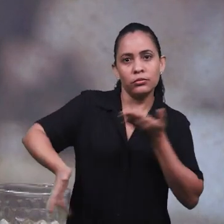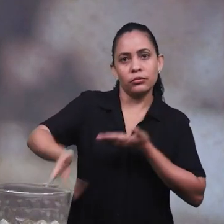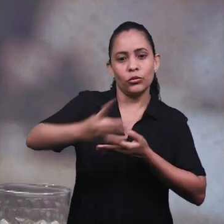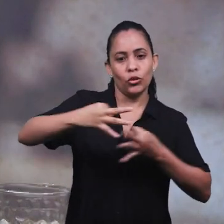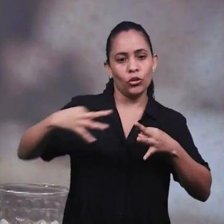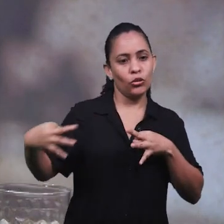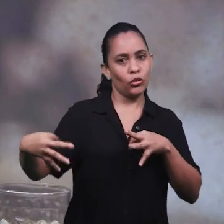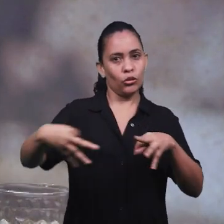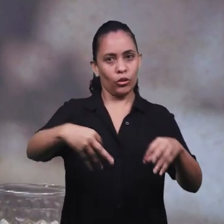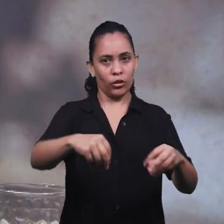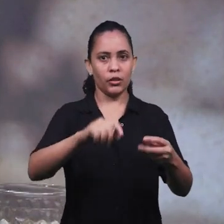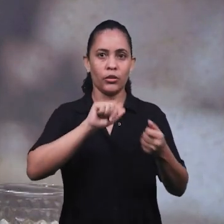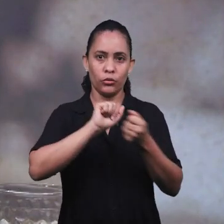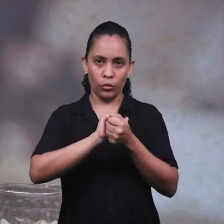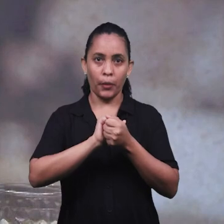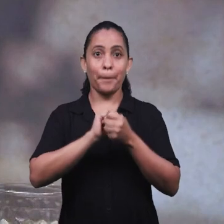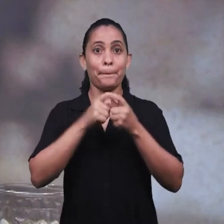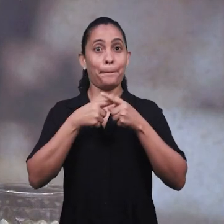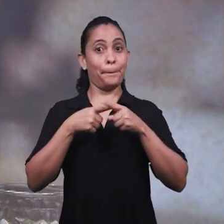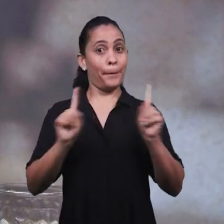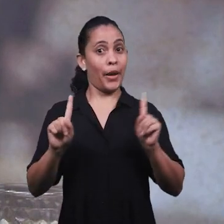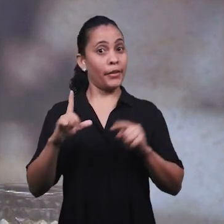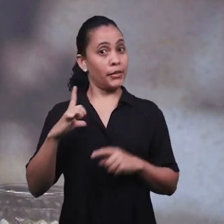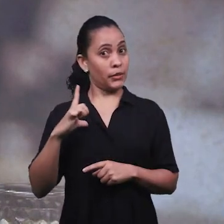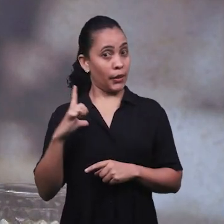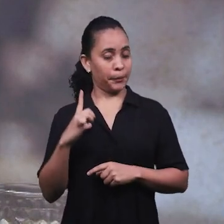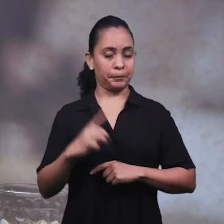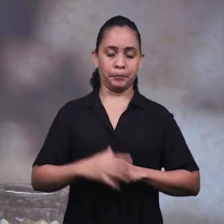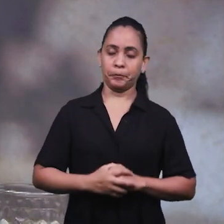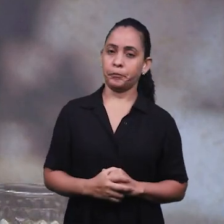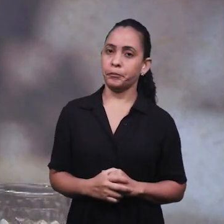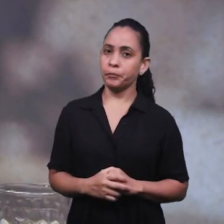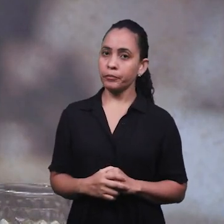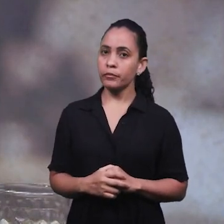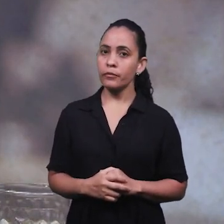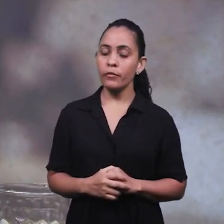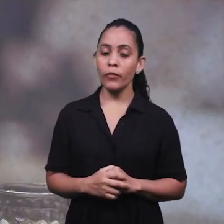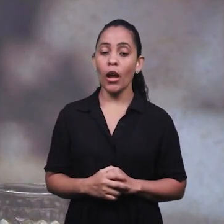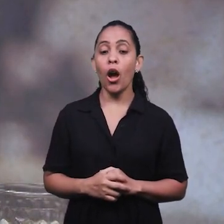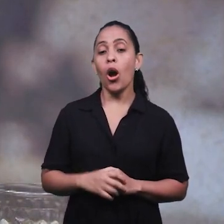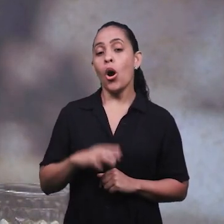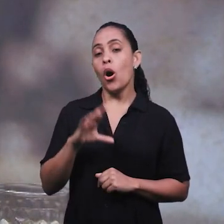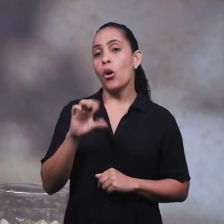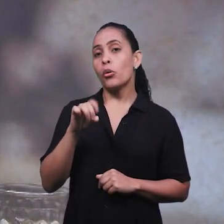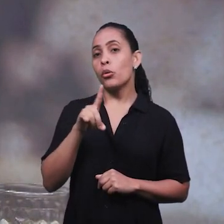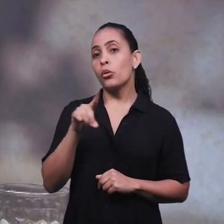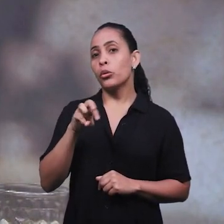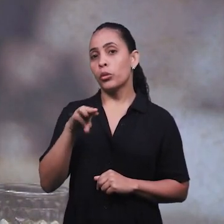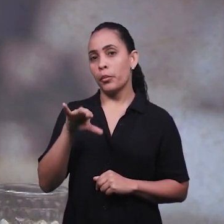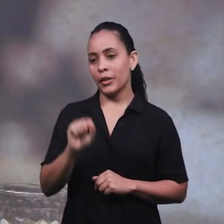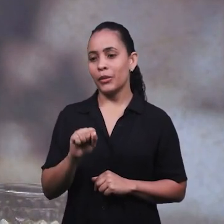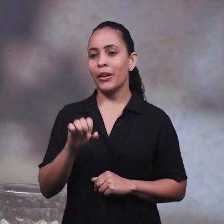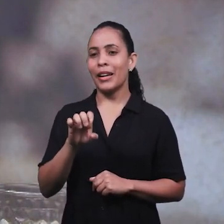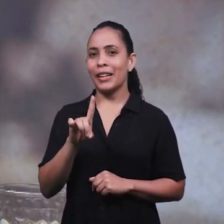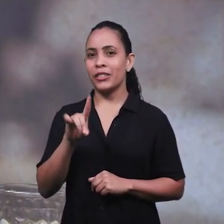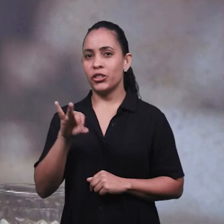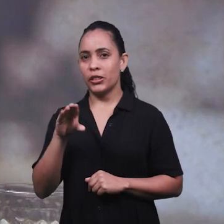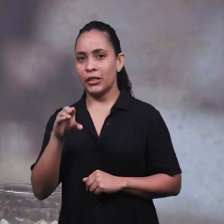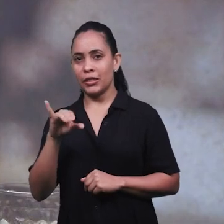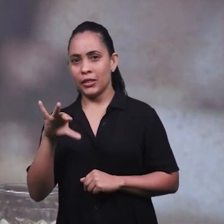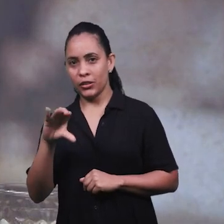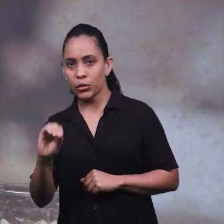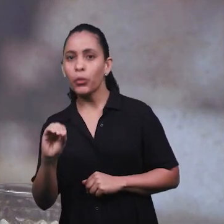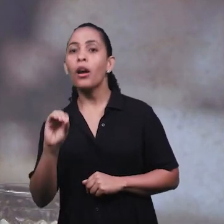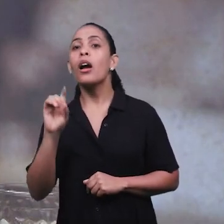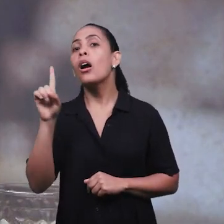comum, né? Um domínio em comum. Só que aí entra a questão do edilício. Ou seja, um condomínio edilício tem uma diferença. No condomínio